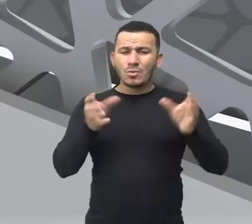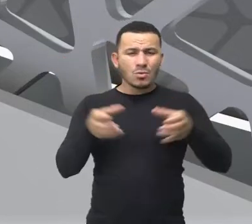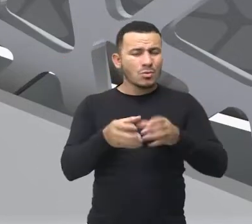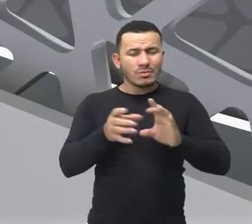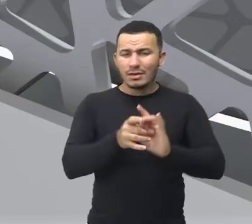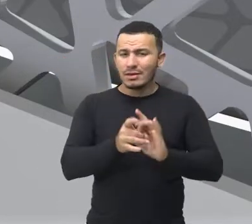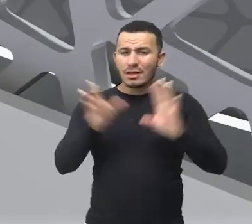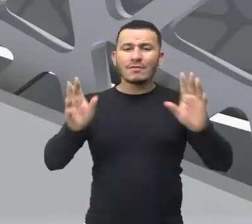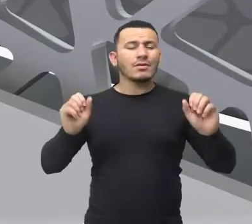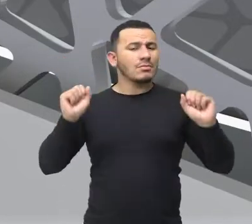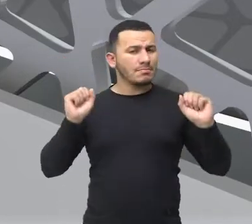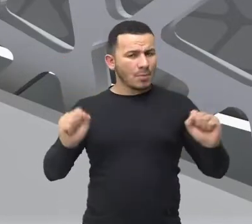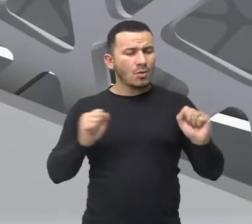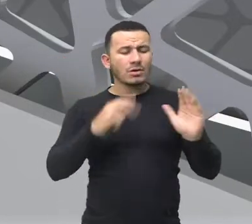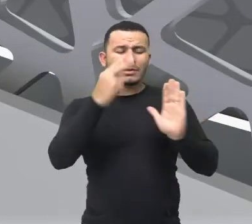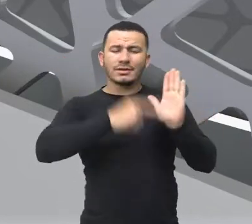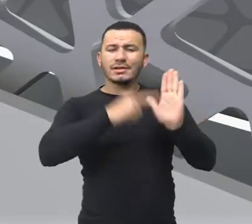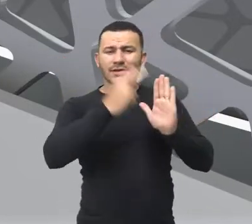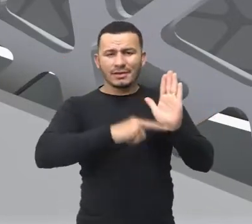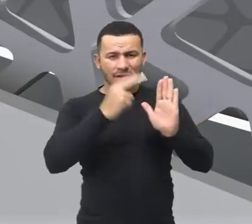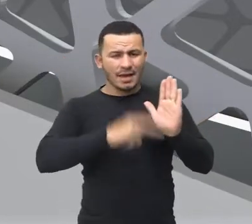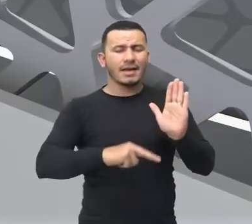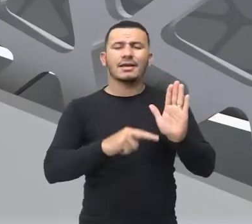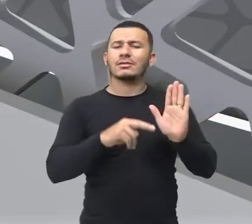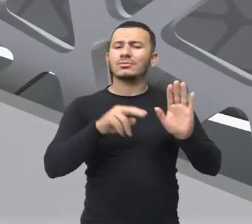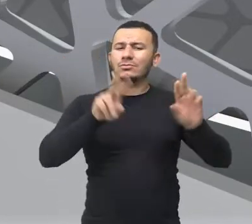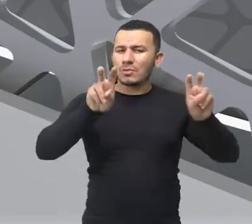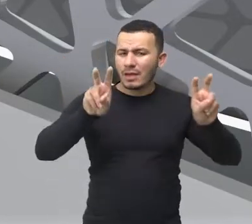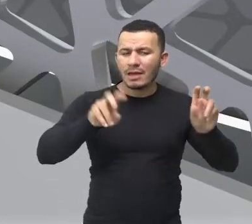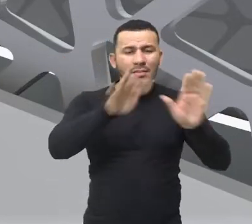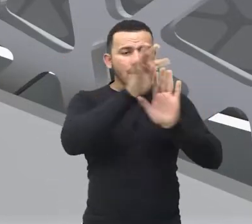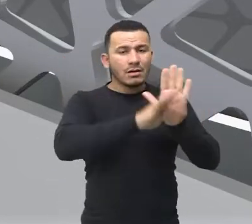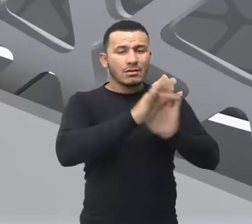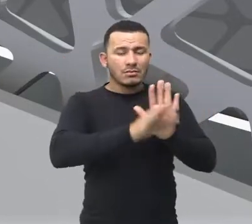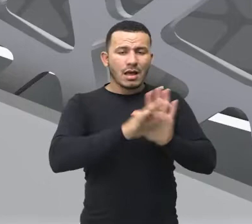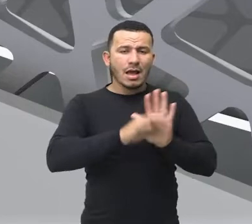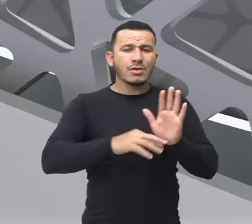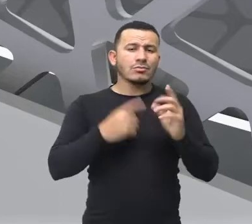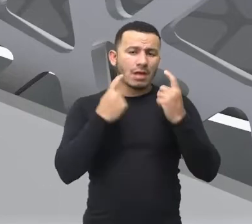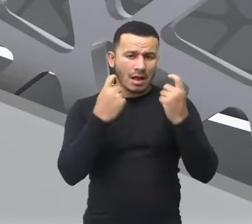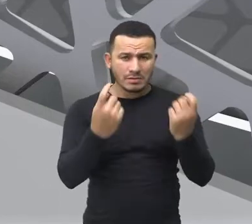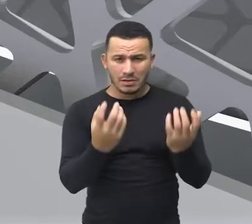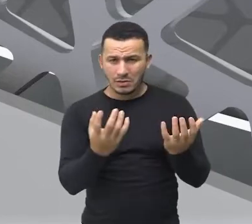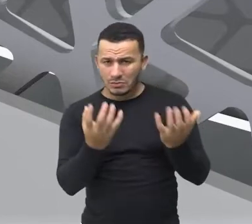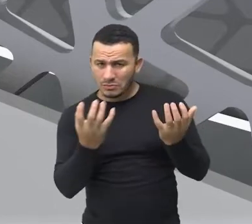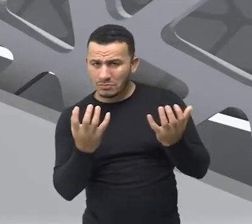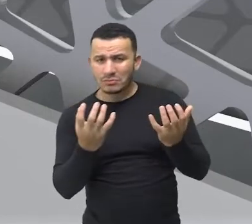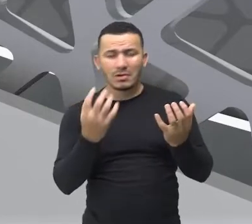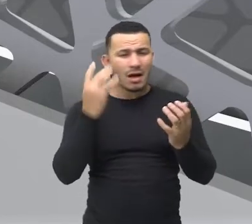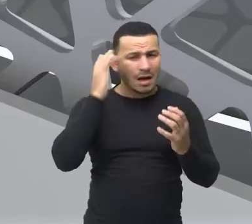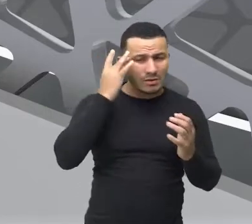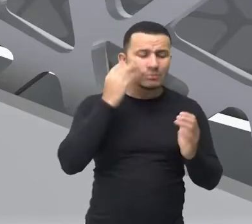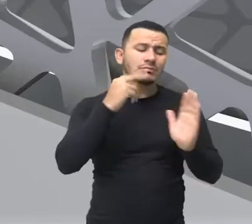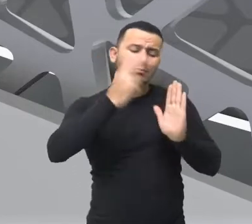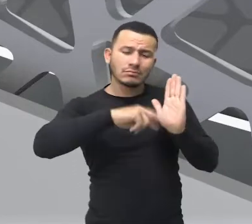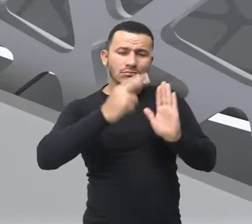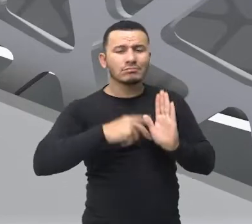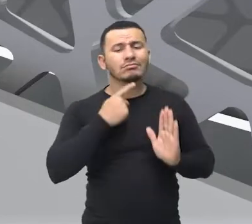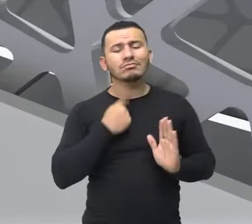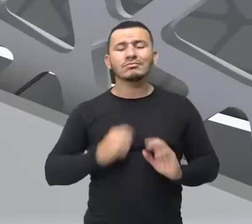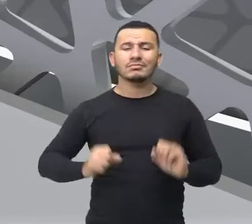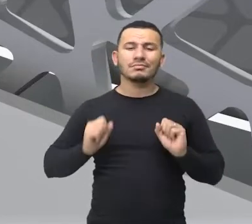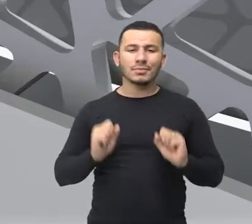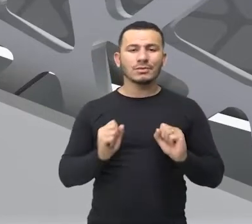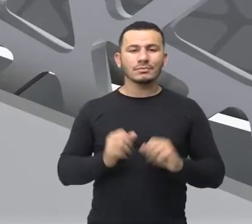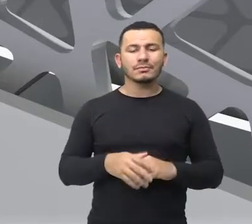pessoas que se deparam com este fato podem achar o fato interessante e querer ler essa notícia, ok? Então percebe